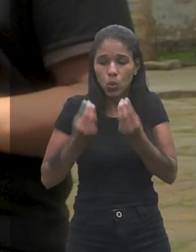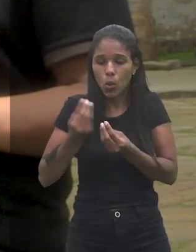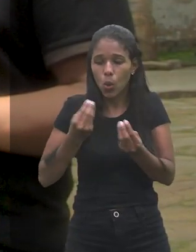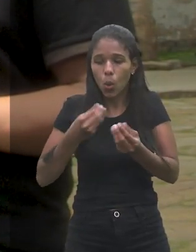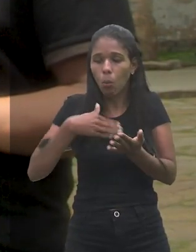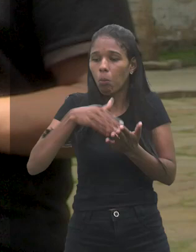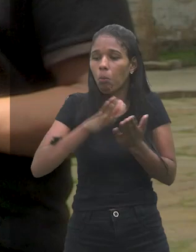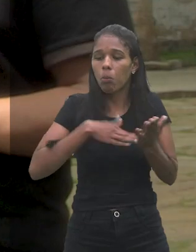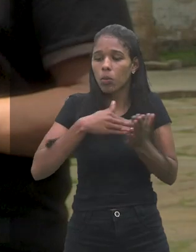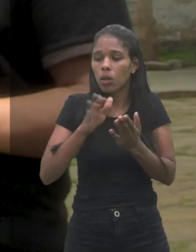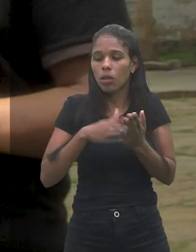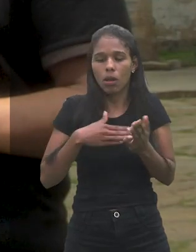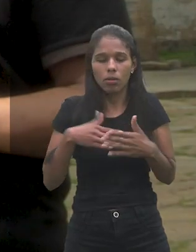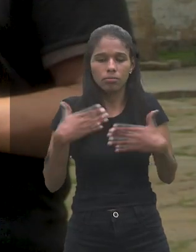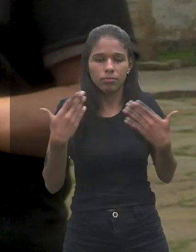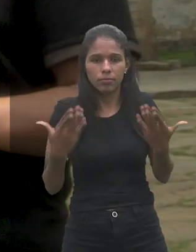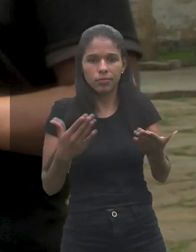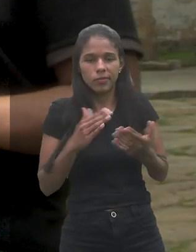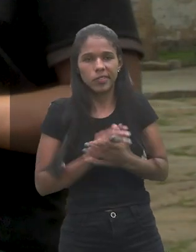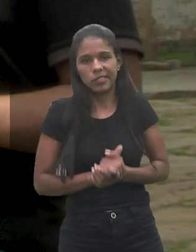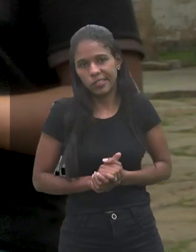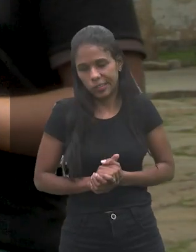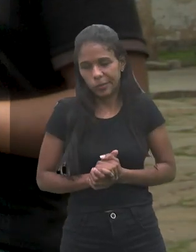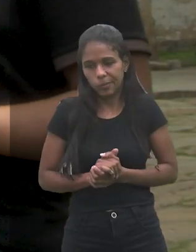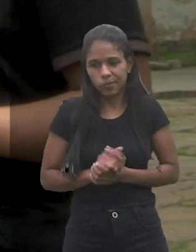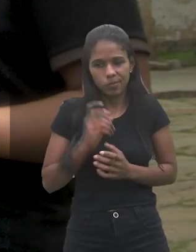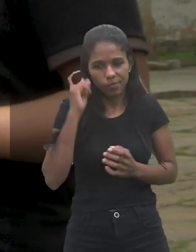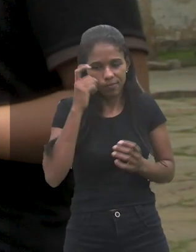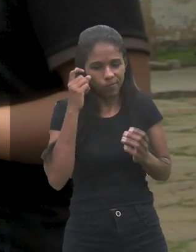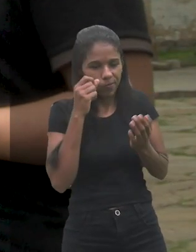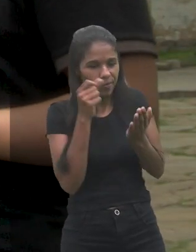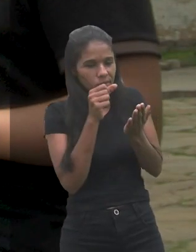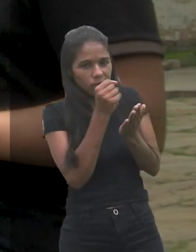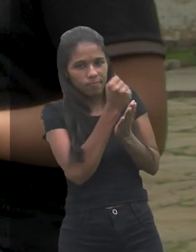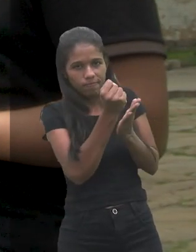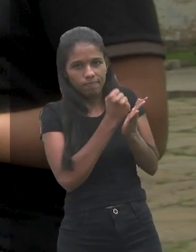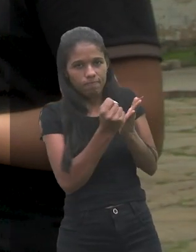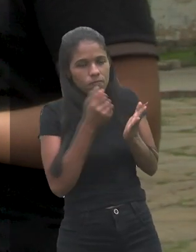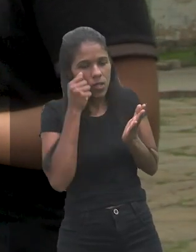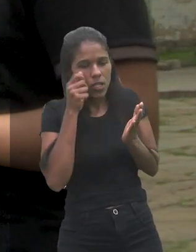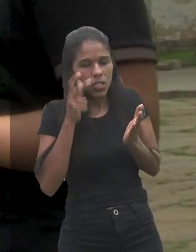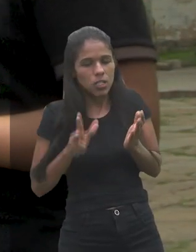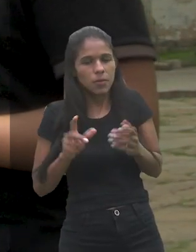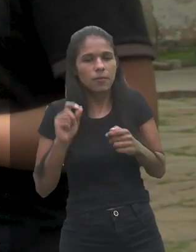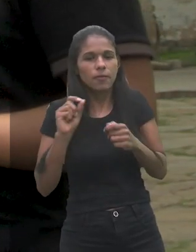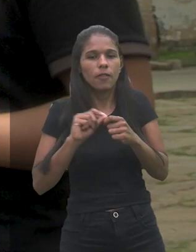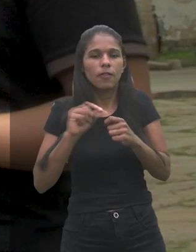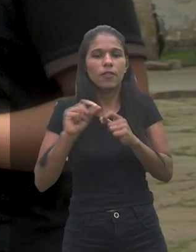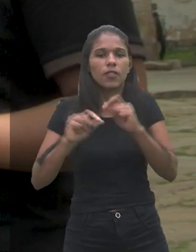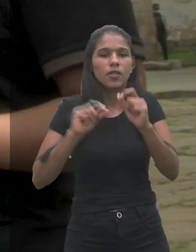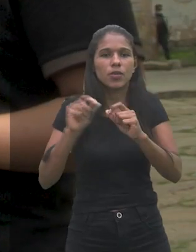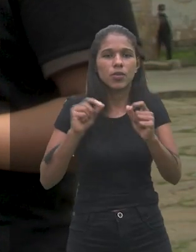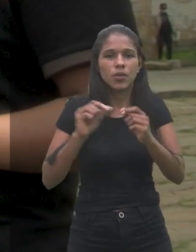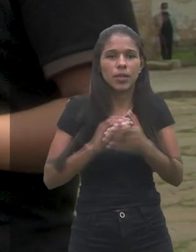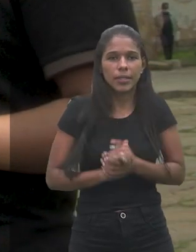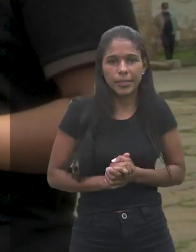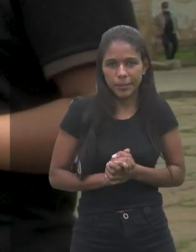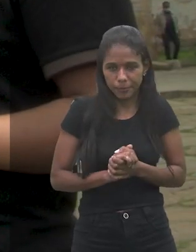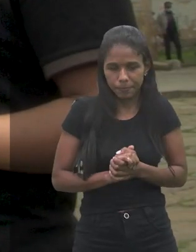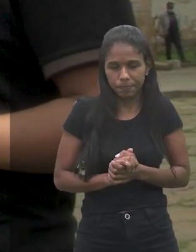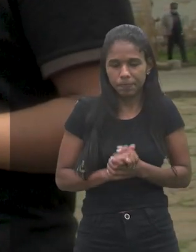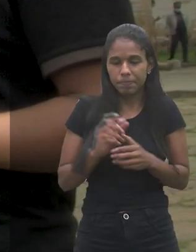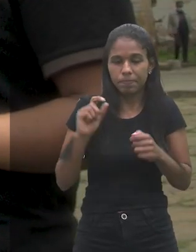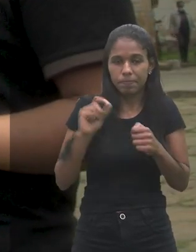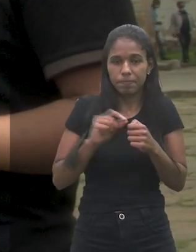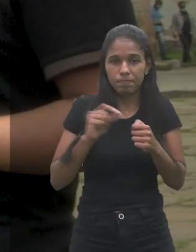Ó, para ele fazer essa tinta, uma vez a FAOP de Ouro Preto, que é sala de restauração, tiraram um pedacinho e analisaram no